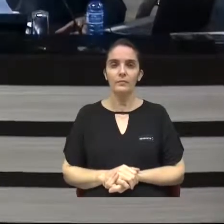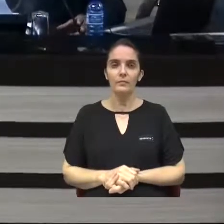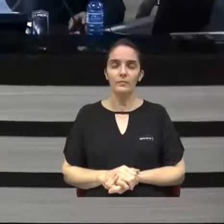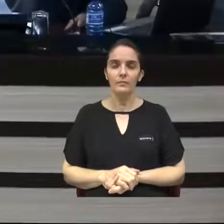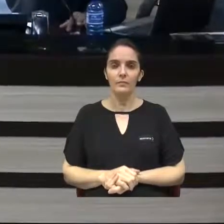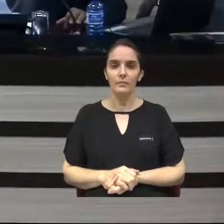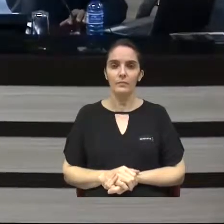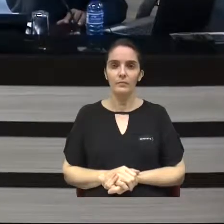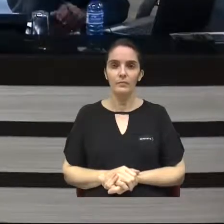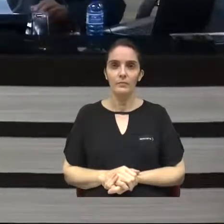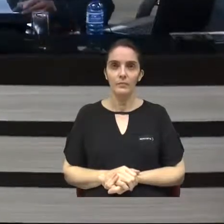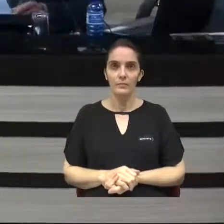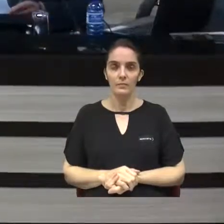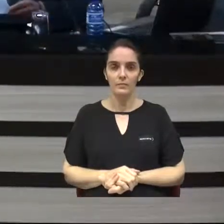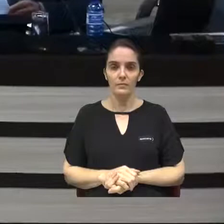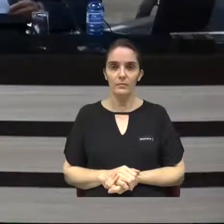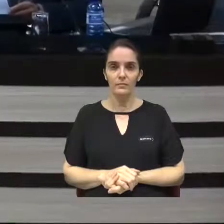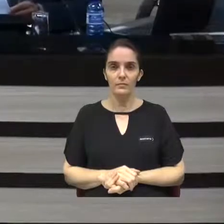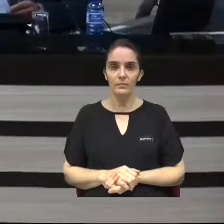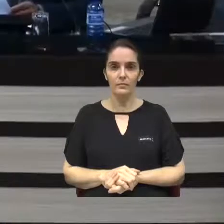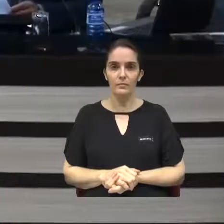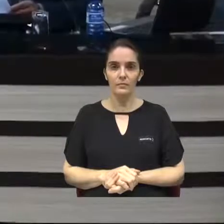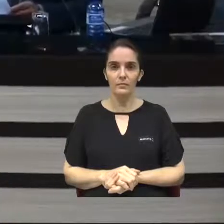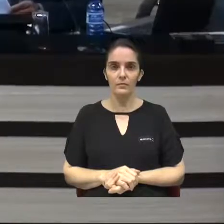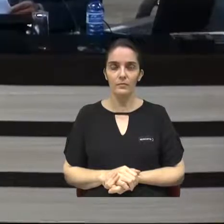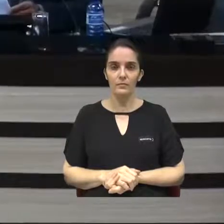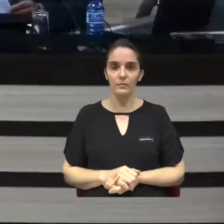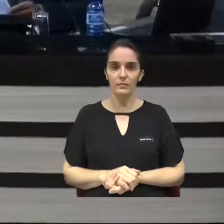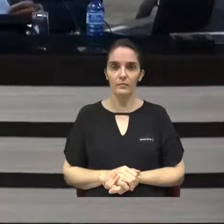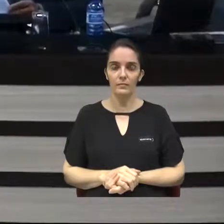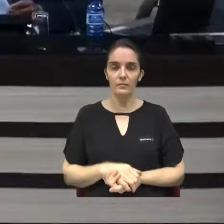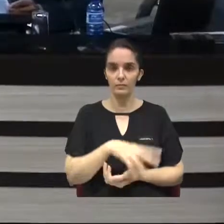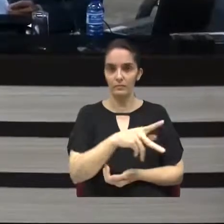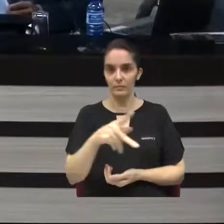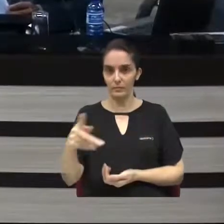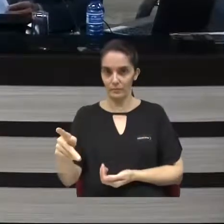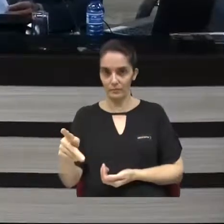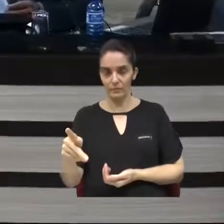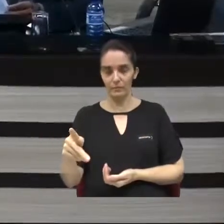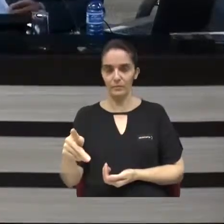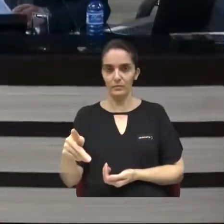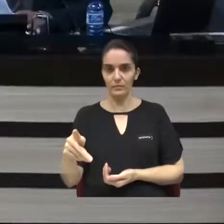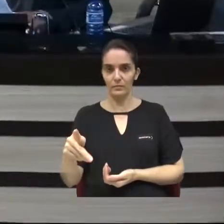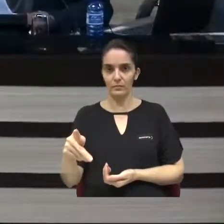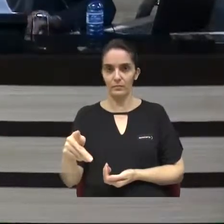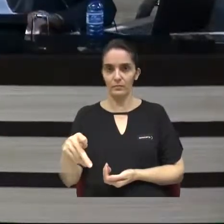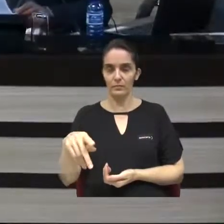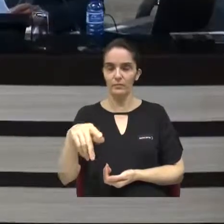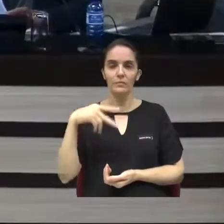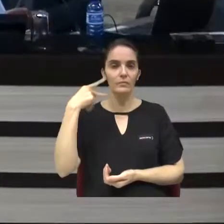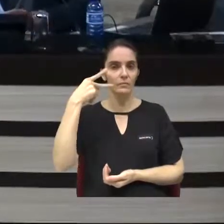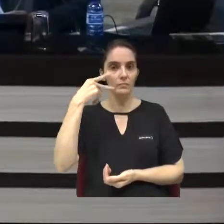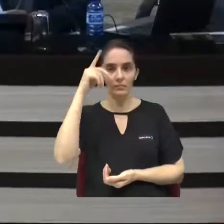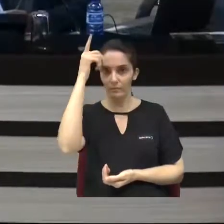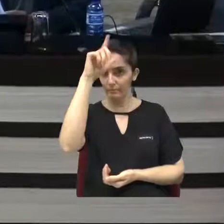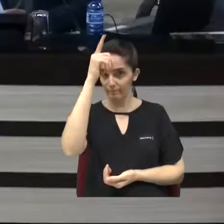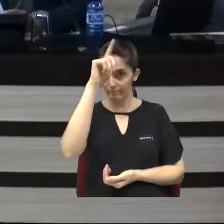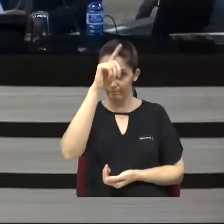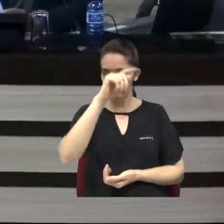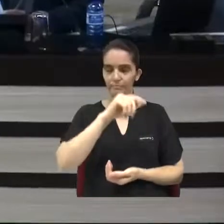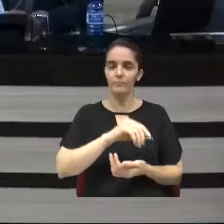Ao presidente da Câmara Municipal de Limeira, excelentíssimo senhor vereador Sidney Pascotto.